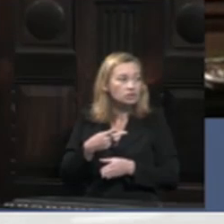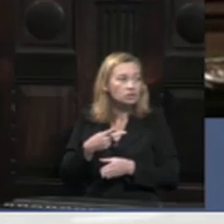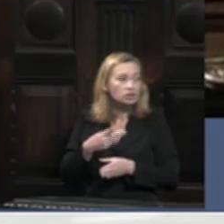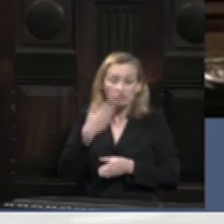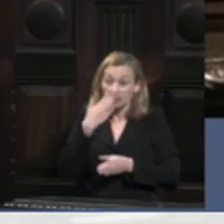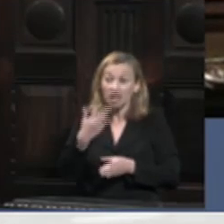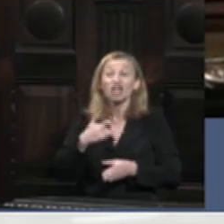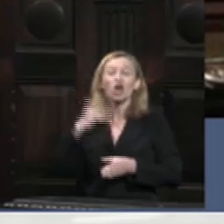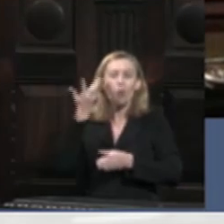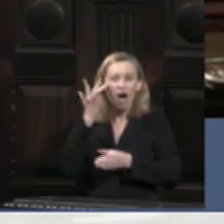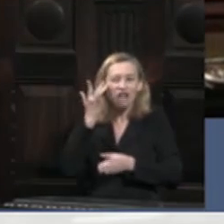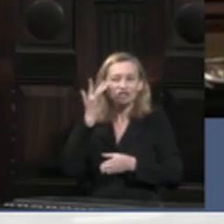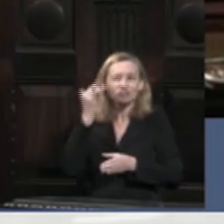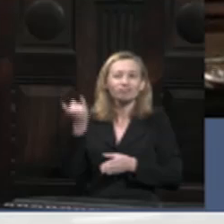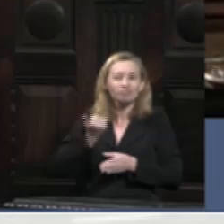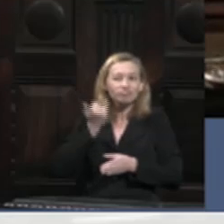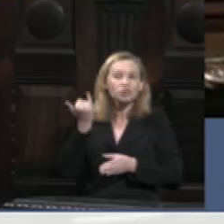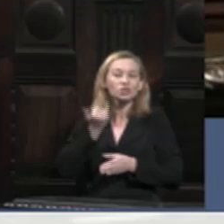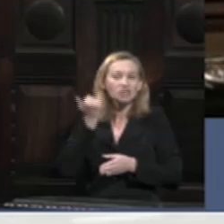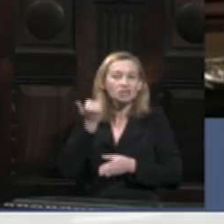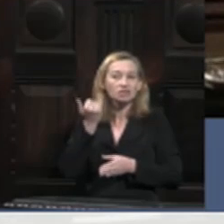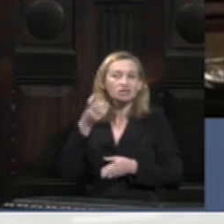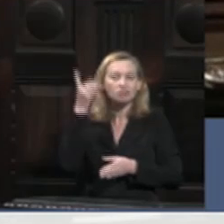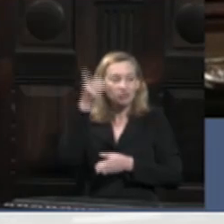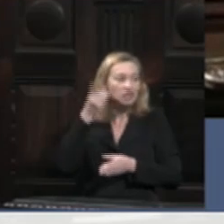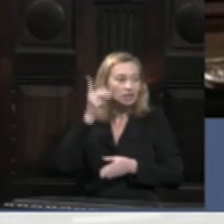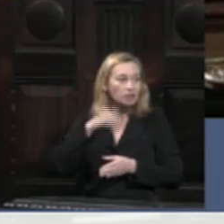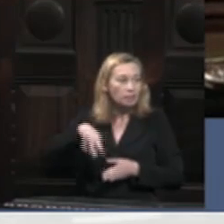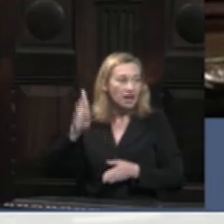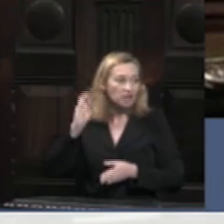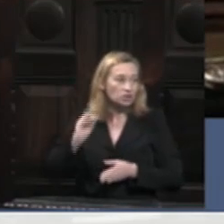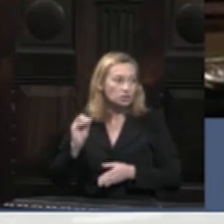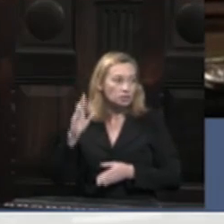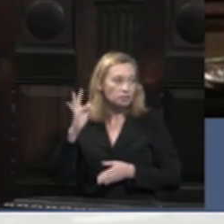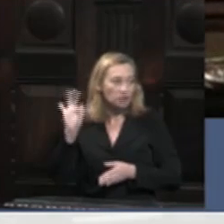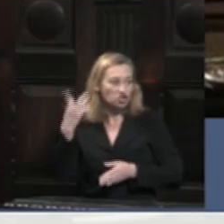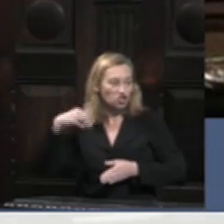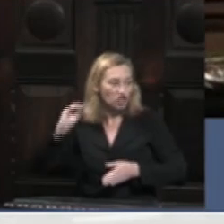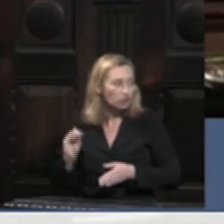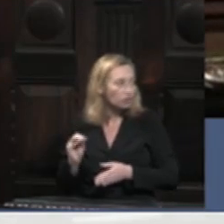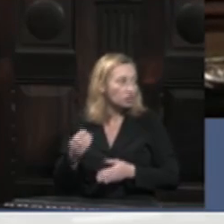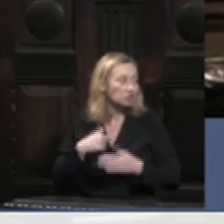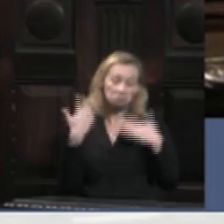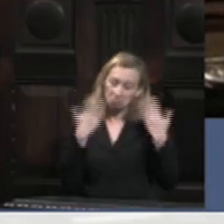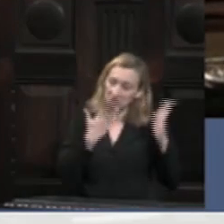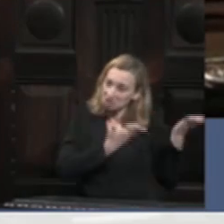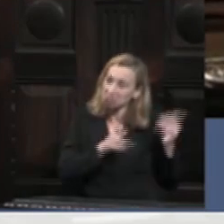2, Minha Casa Minha Vida, essa capacidade de o Estado do Rio de Janeiro